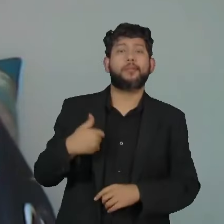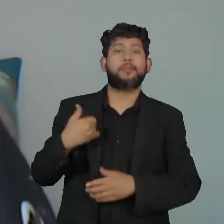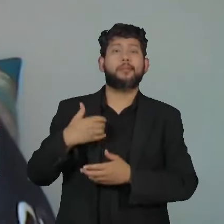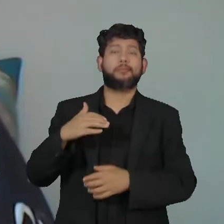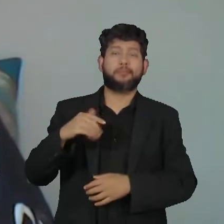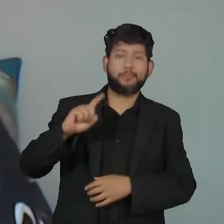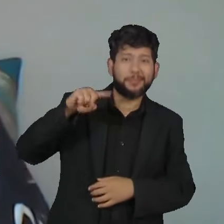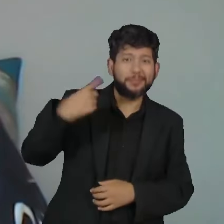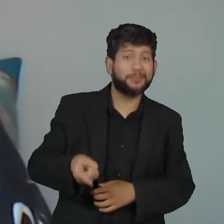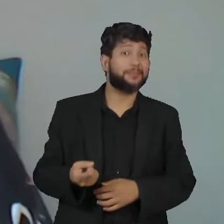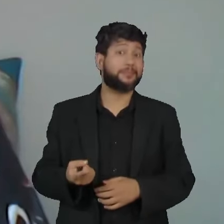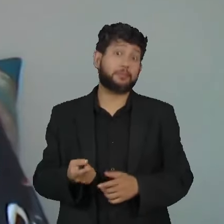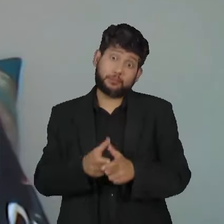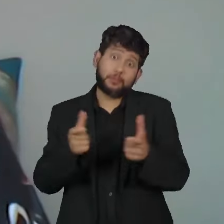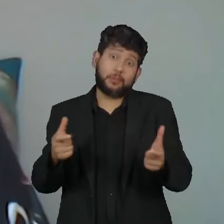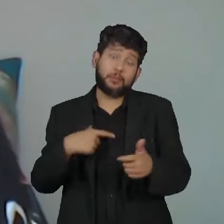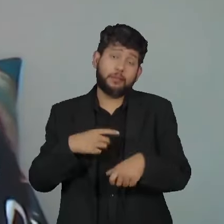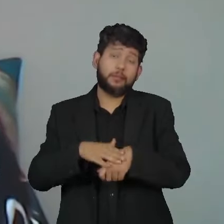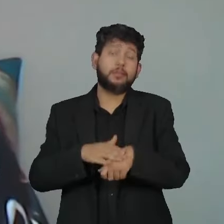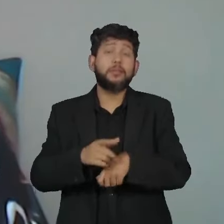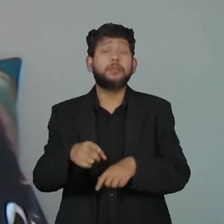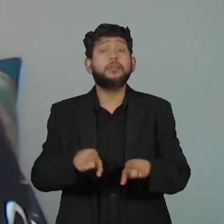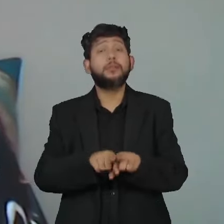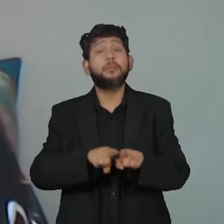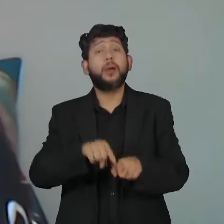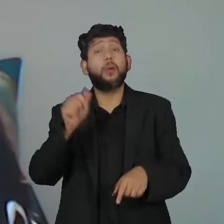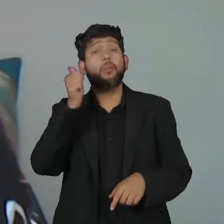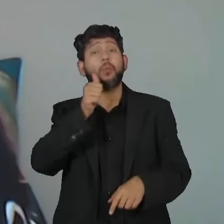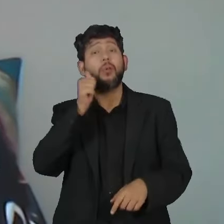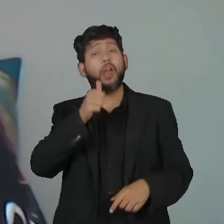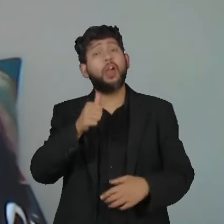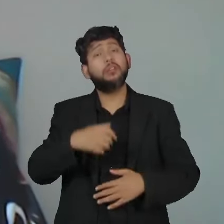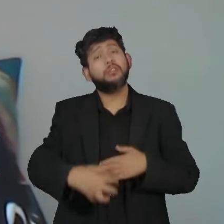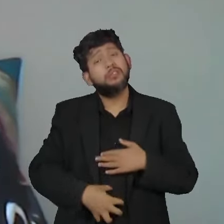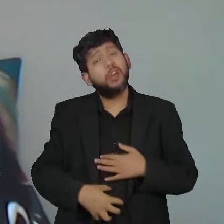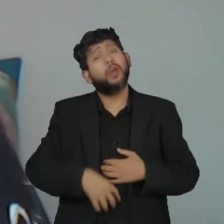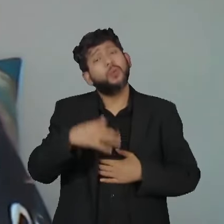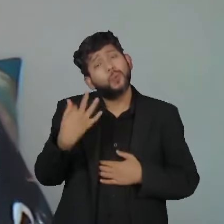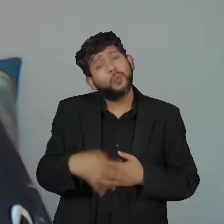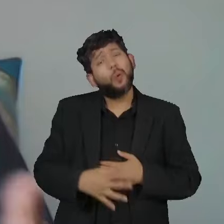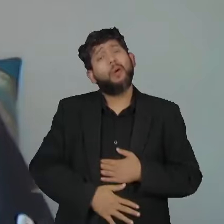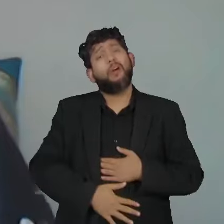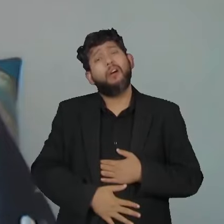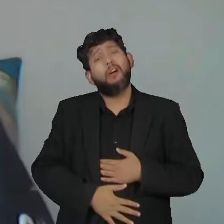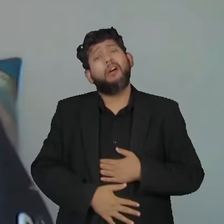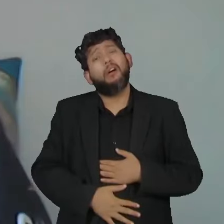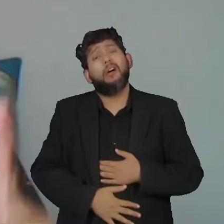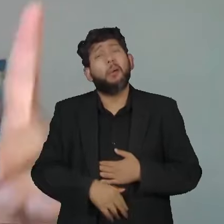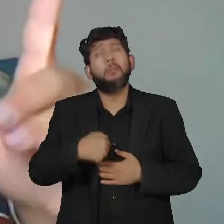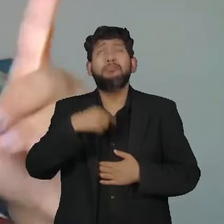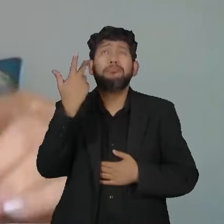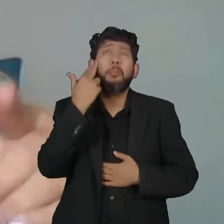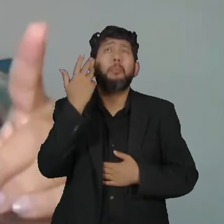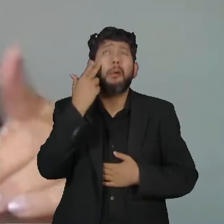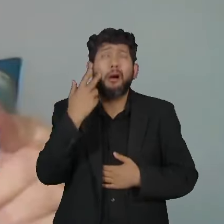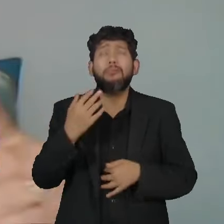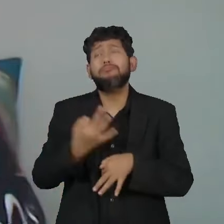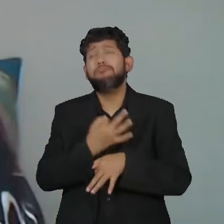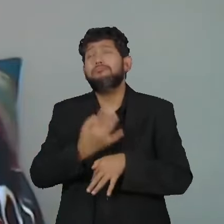mulheres. E tem uma própria questão das próprias mulheres aceitarem que talvez sentir dor